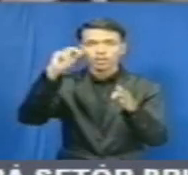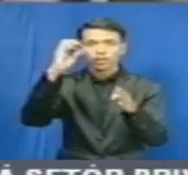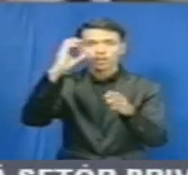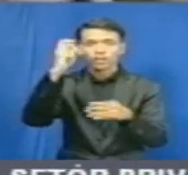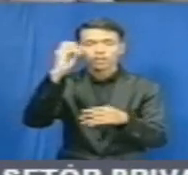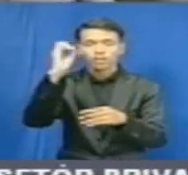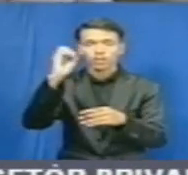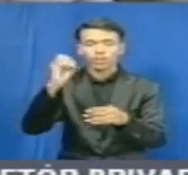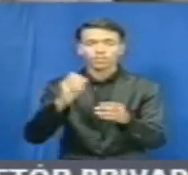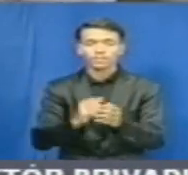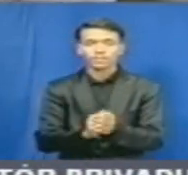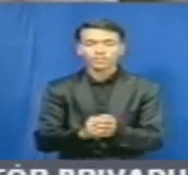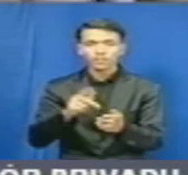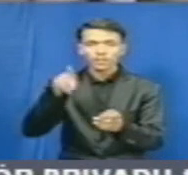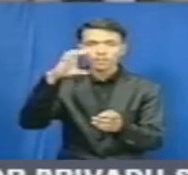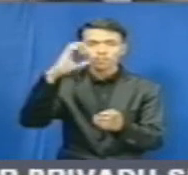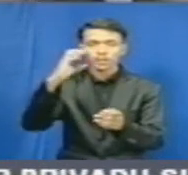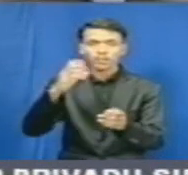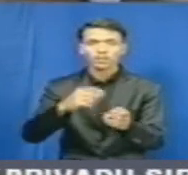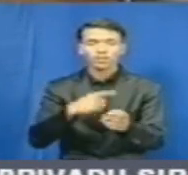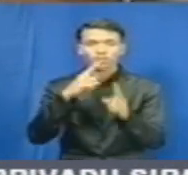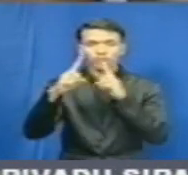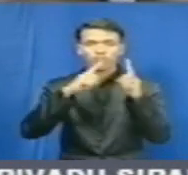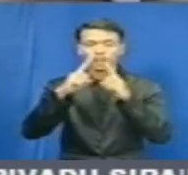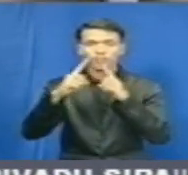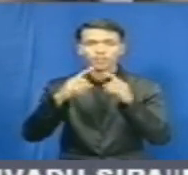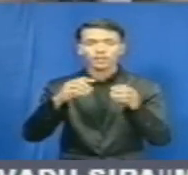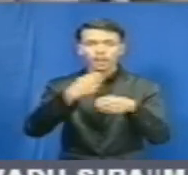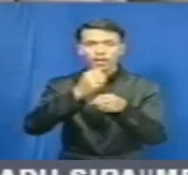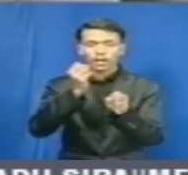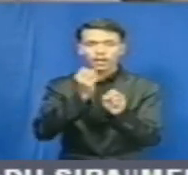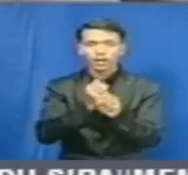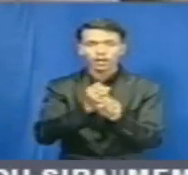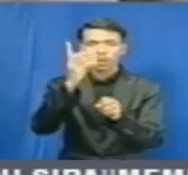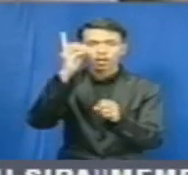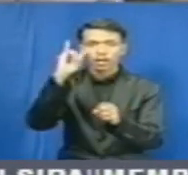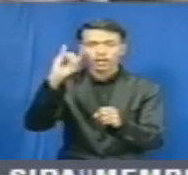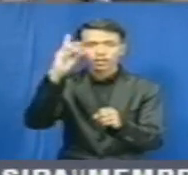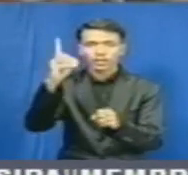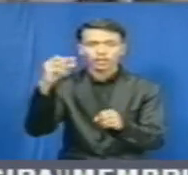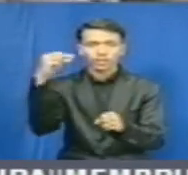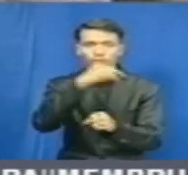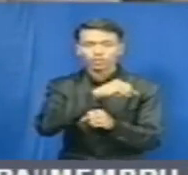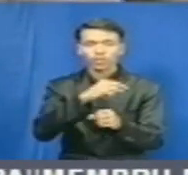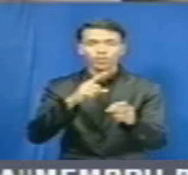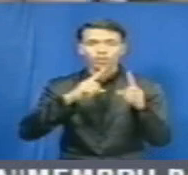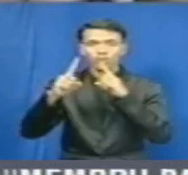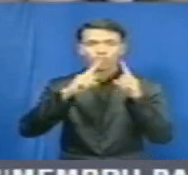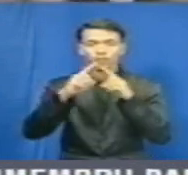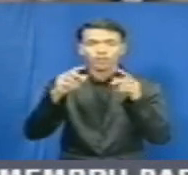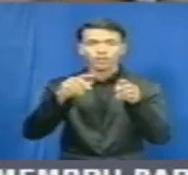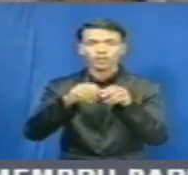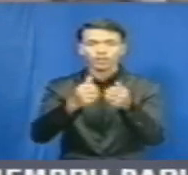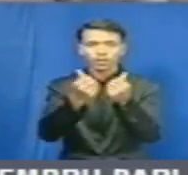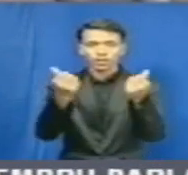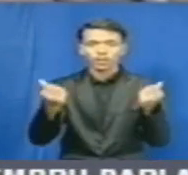Group, barra Chamer PC, condena cidadão balung nebe cria ID falso, rode desfama agência Chamer PC. No